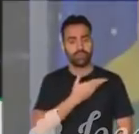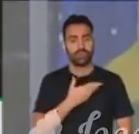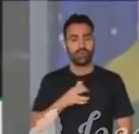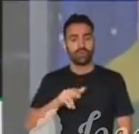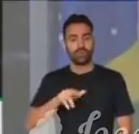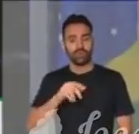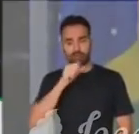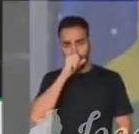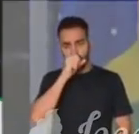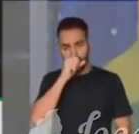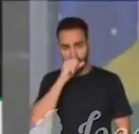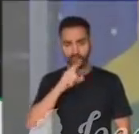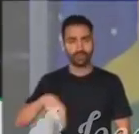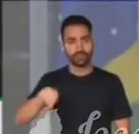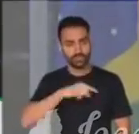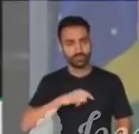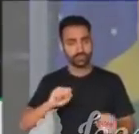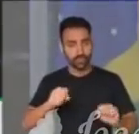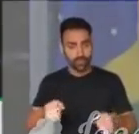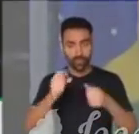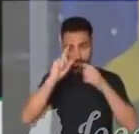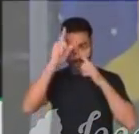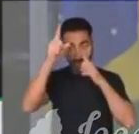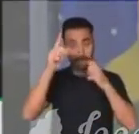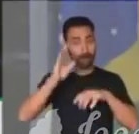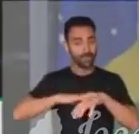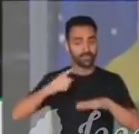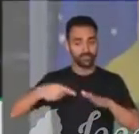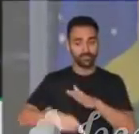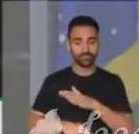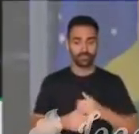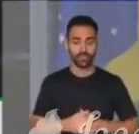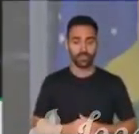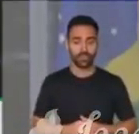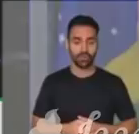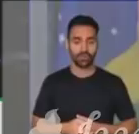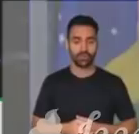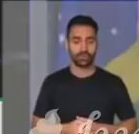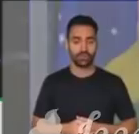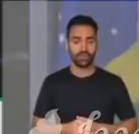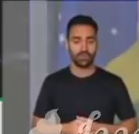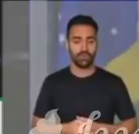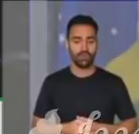senhores defendem as ideias mais profundas das civilizações.